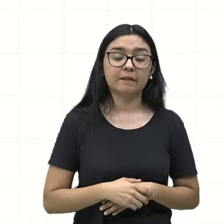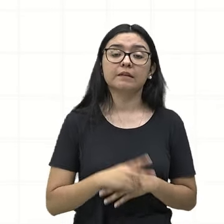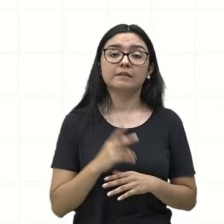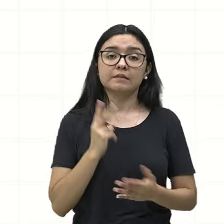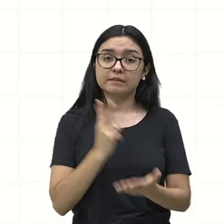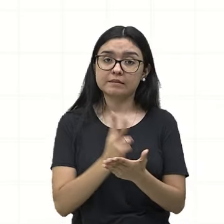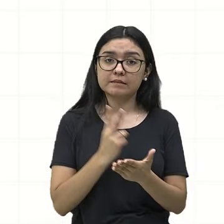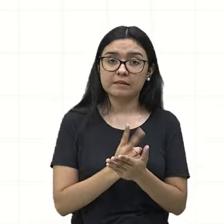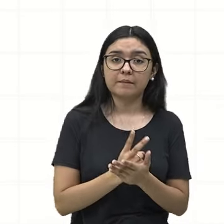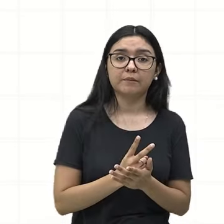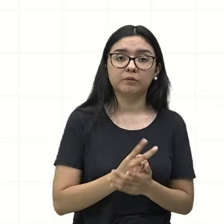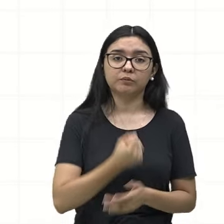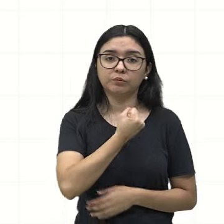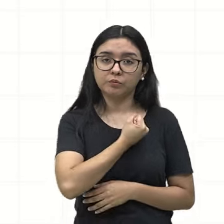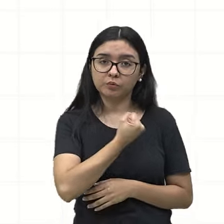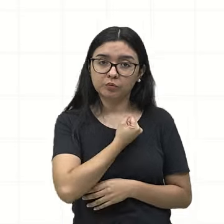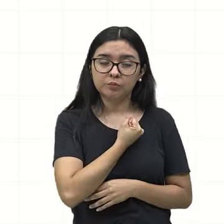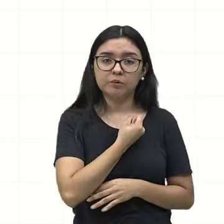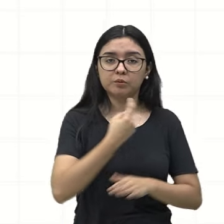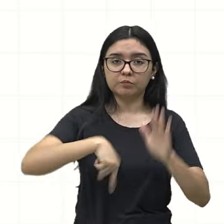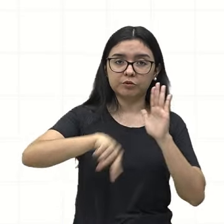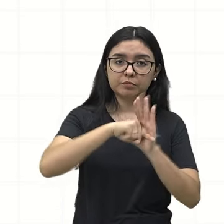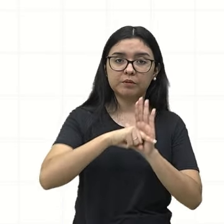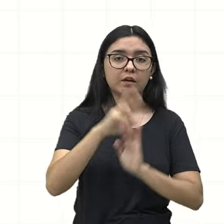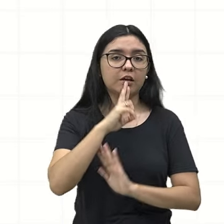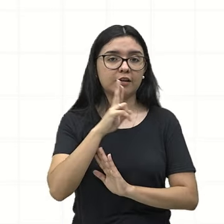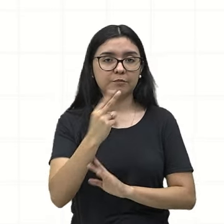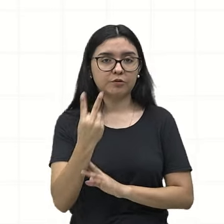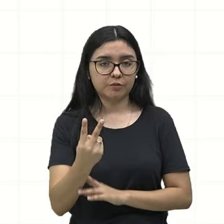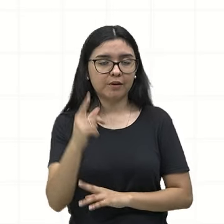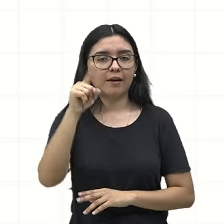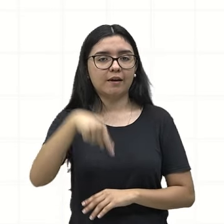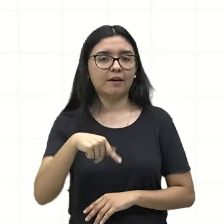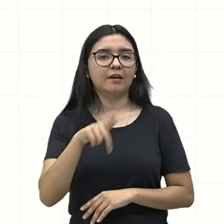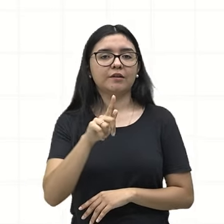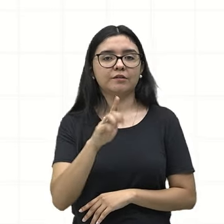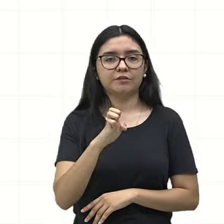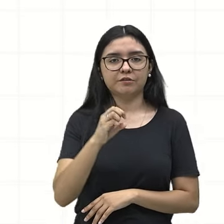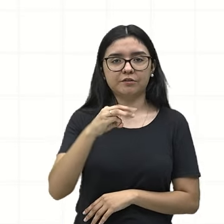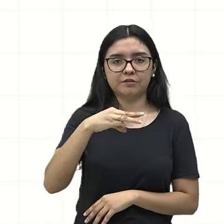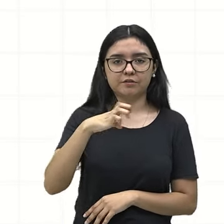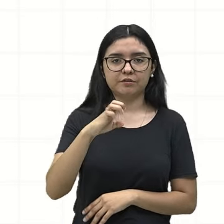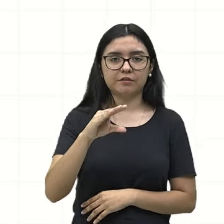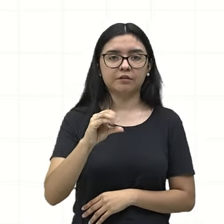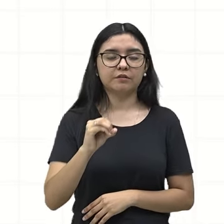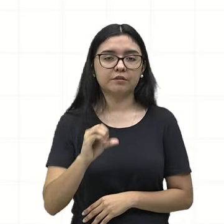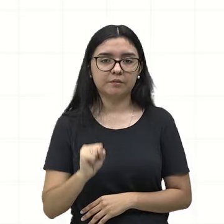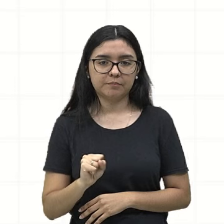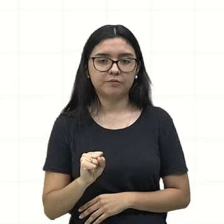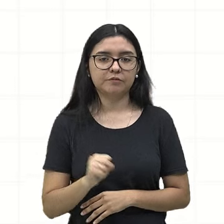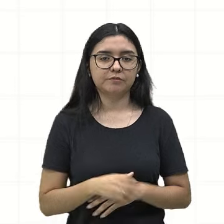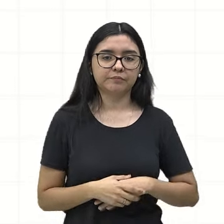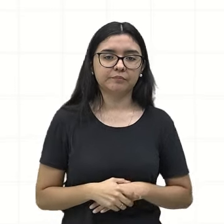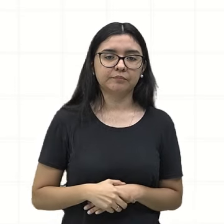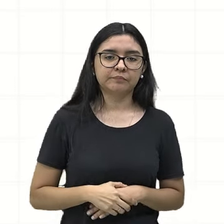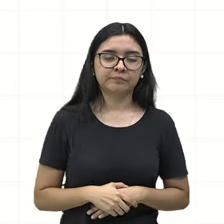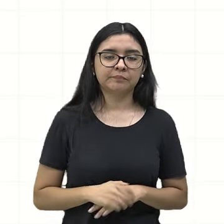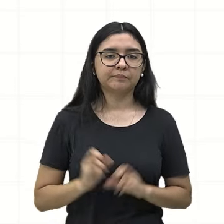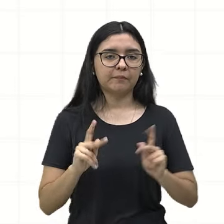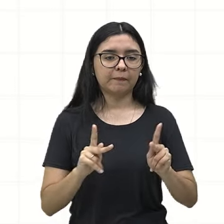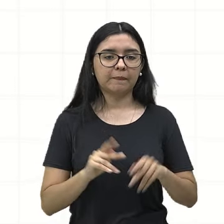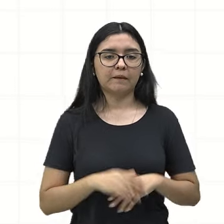consecutivos e a resposta for 2, então esses 2 números são ditos como números primos e gêmeos.